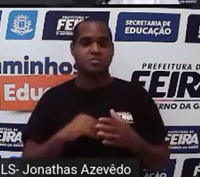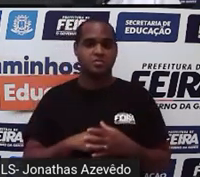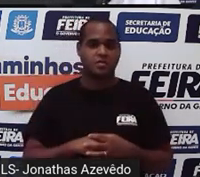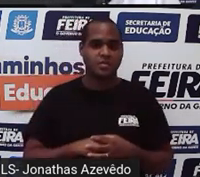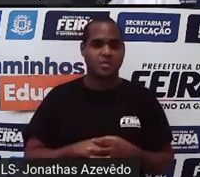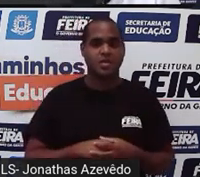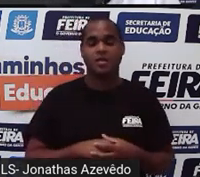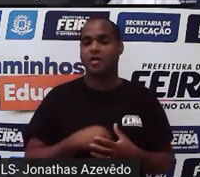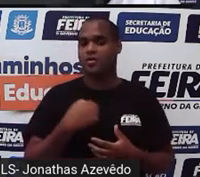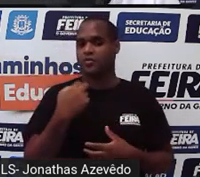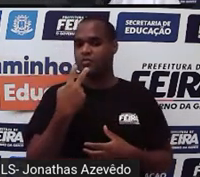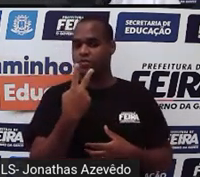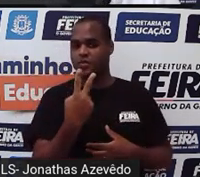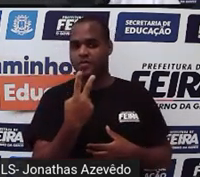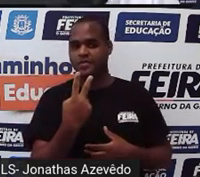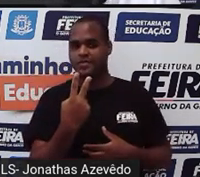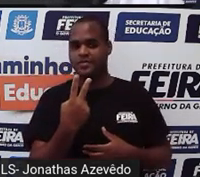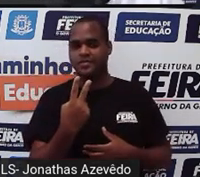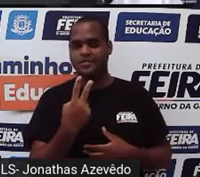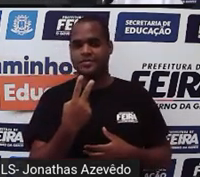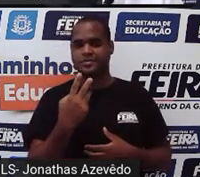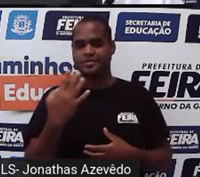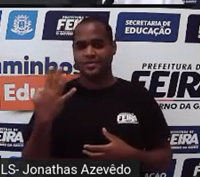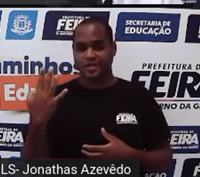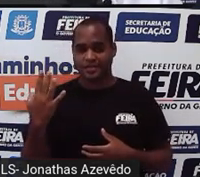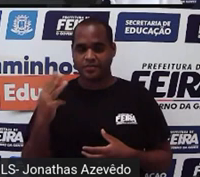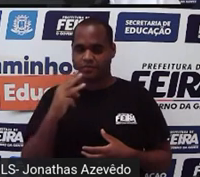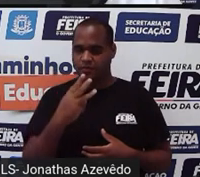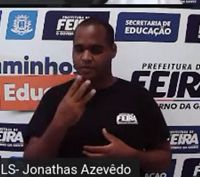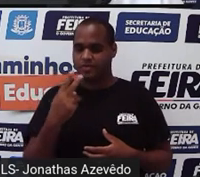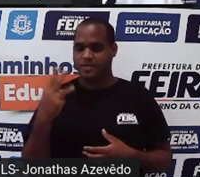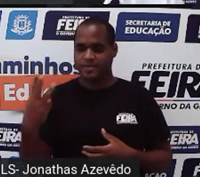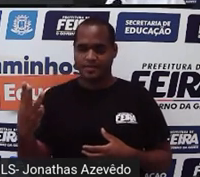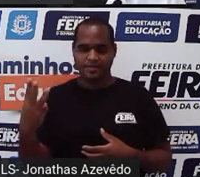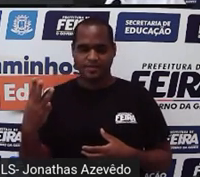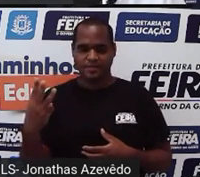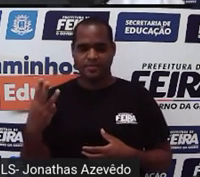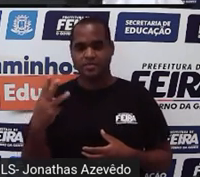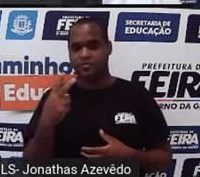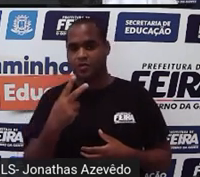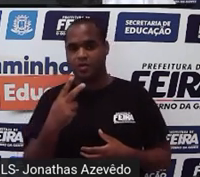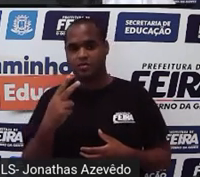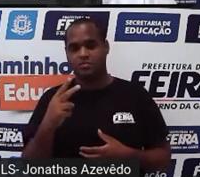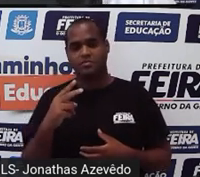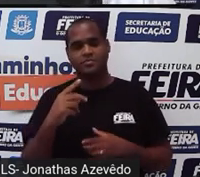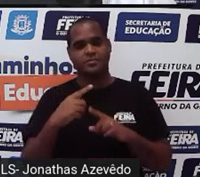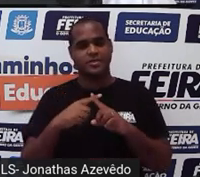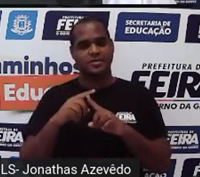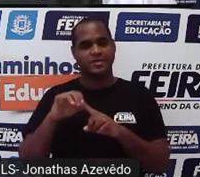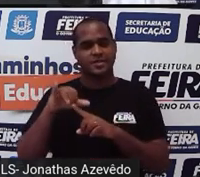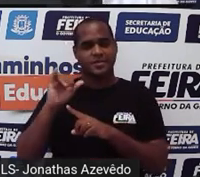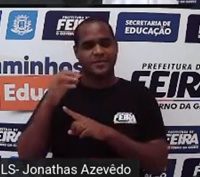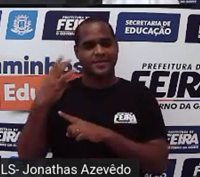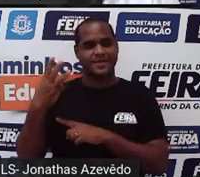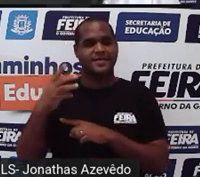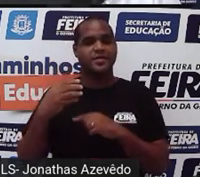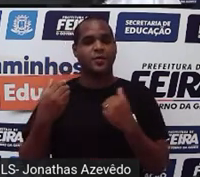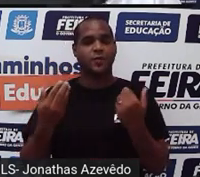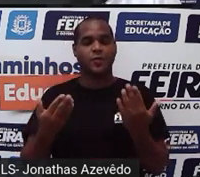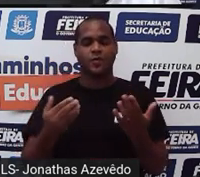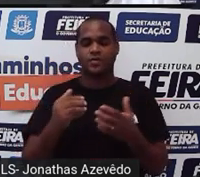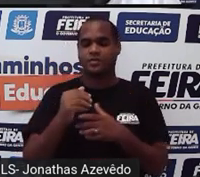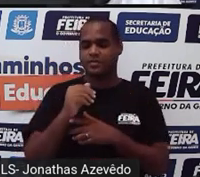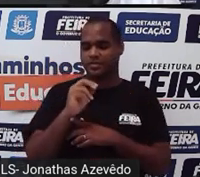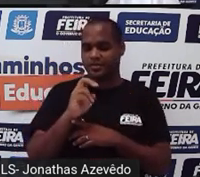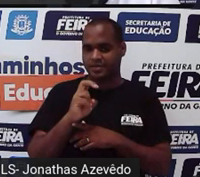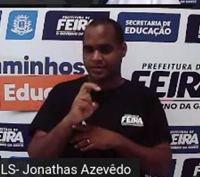é o parque está no entender 232 para X3 para Y ou é